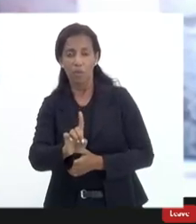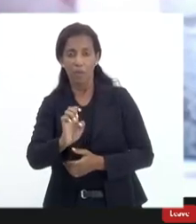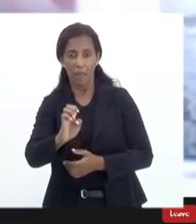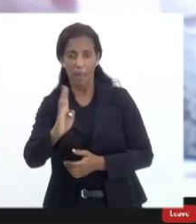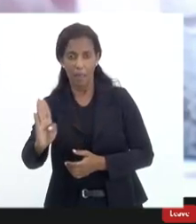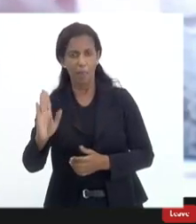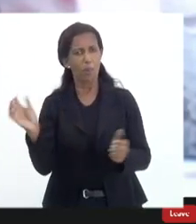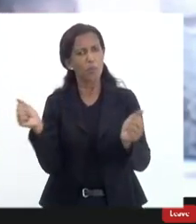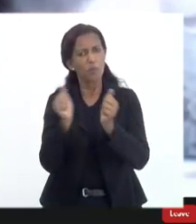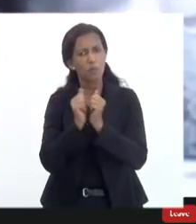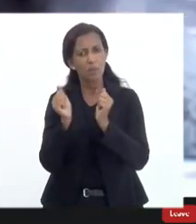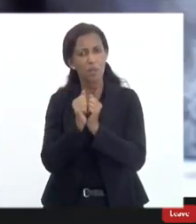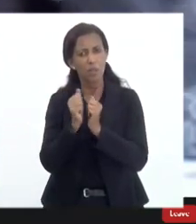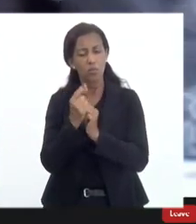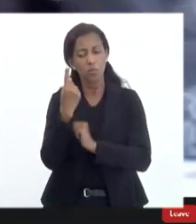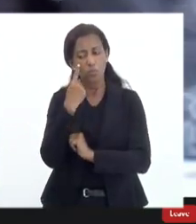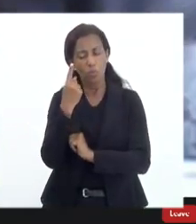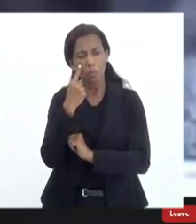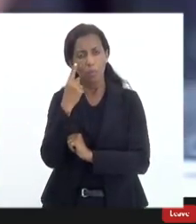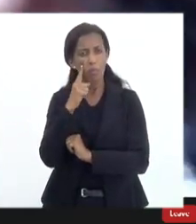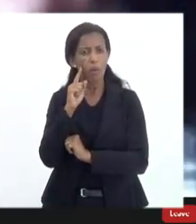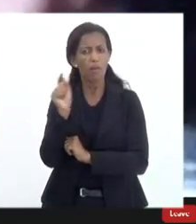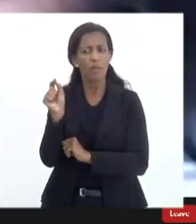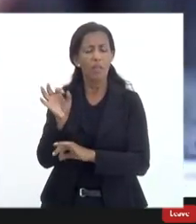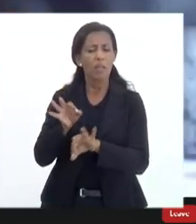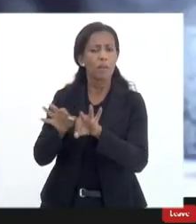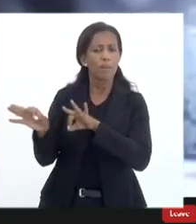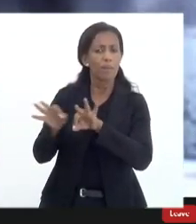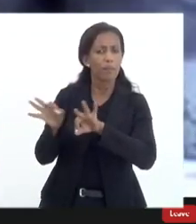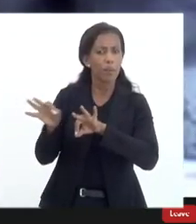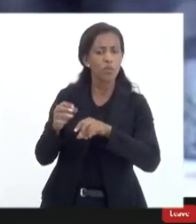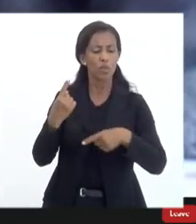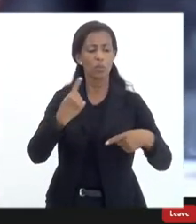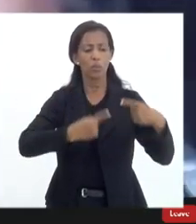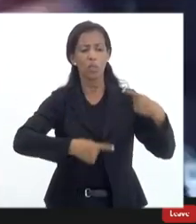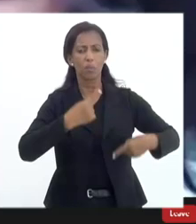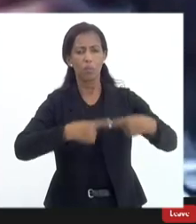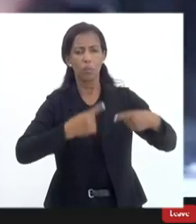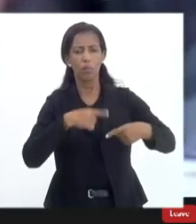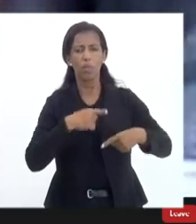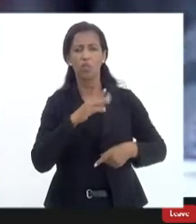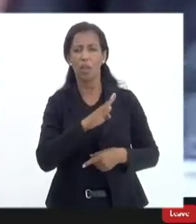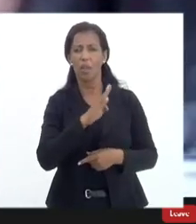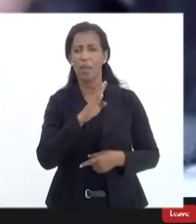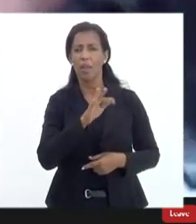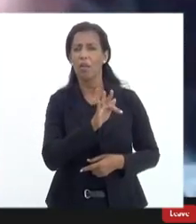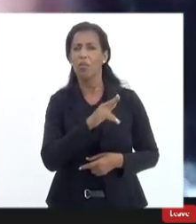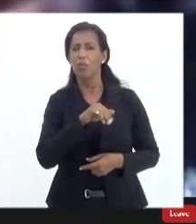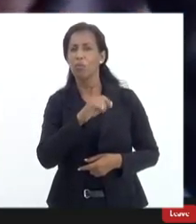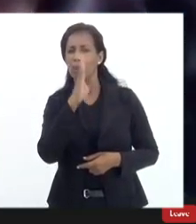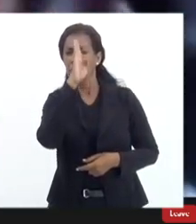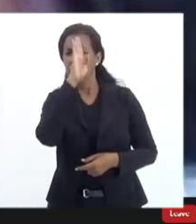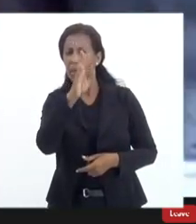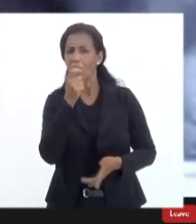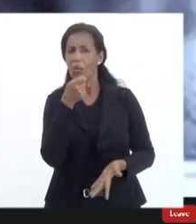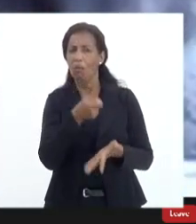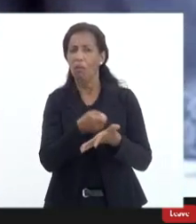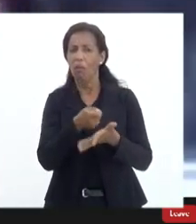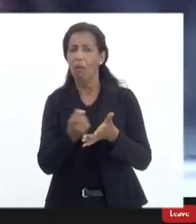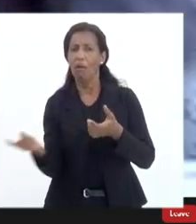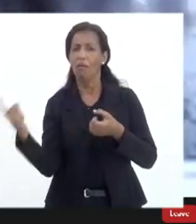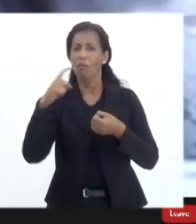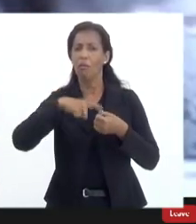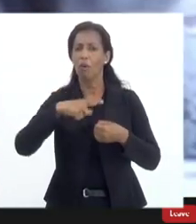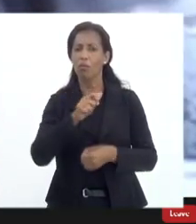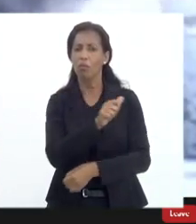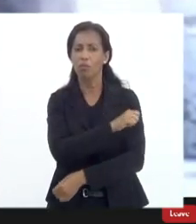possamos estar juntos para ver em que projetos, que políticas são fundamentais para a gente garantir a